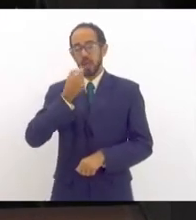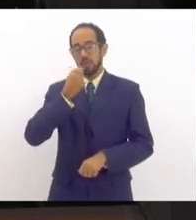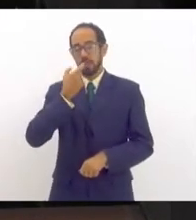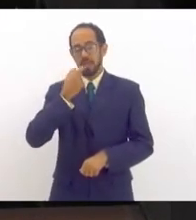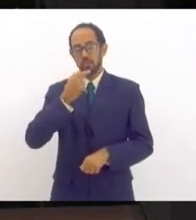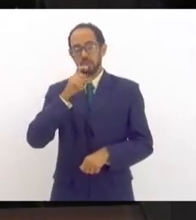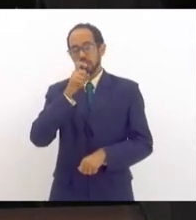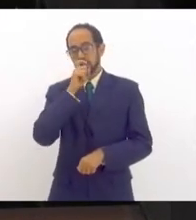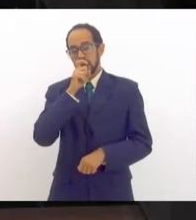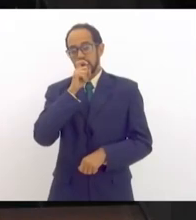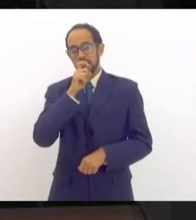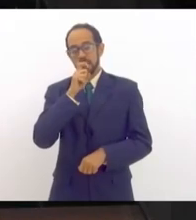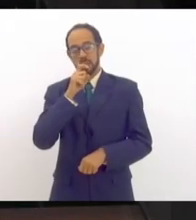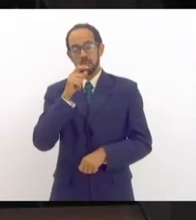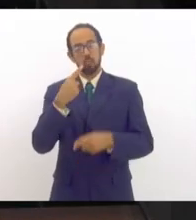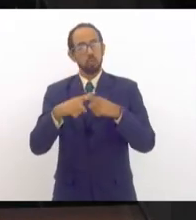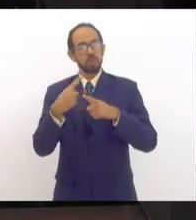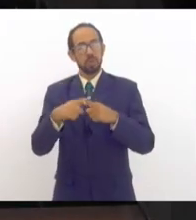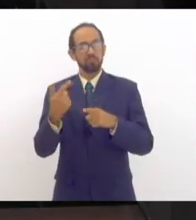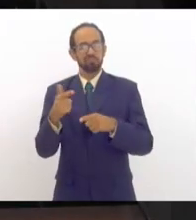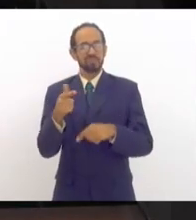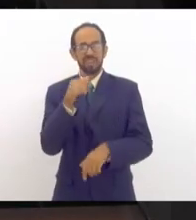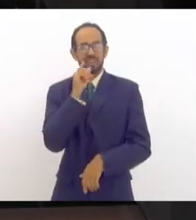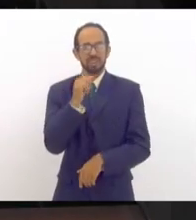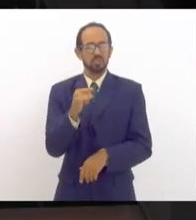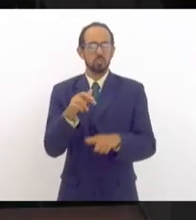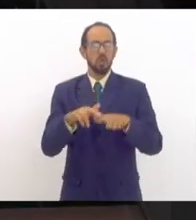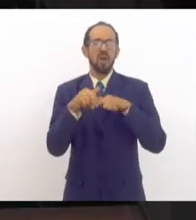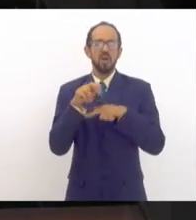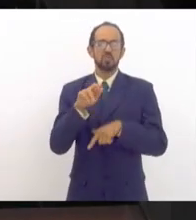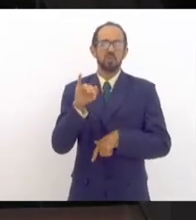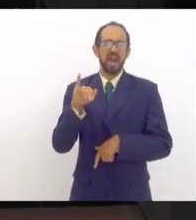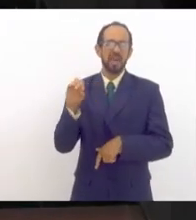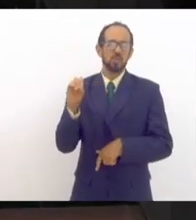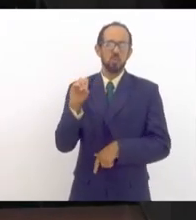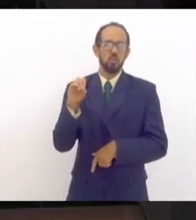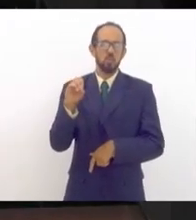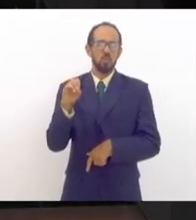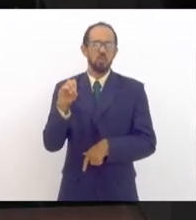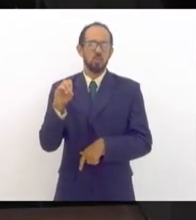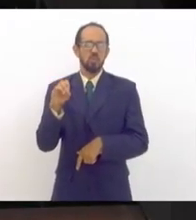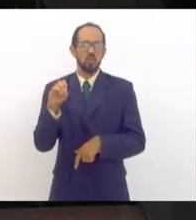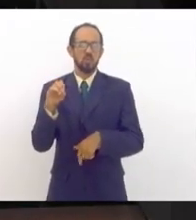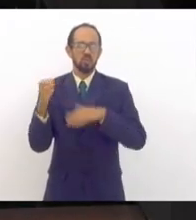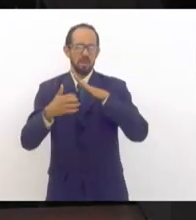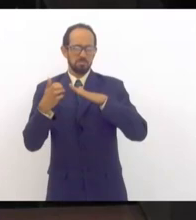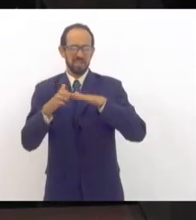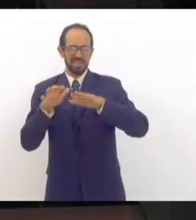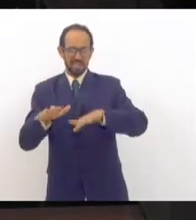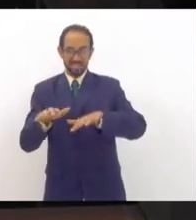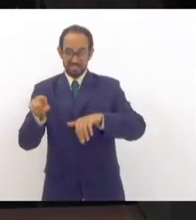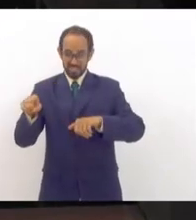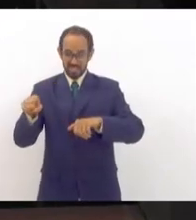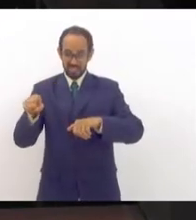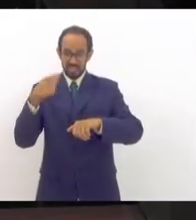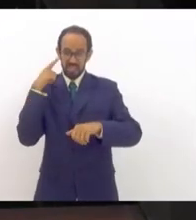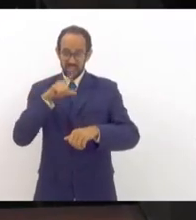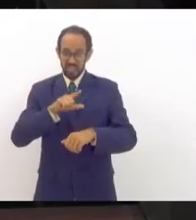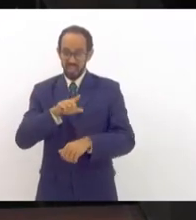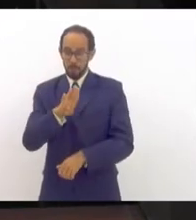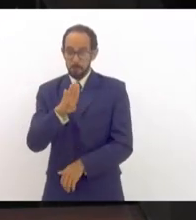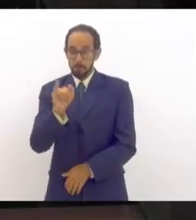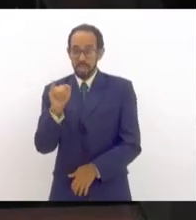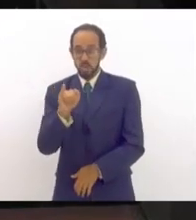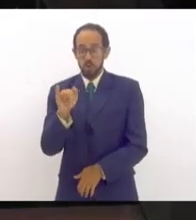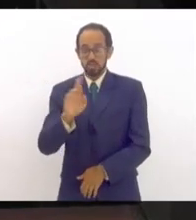estão sem luz pelo simples fato que teve muito raio uma empresa desse tamanho que ganha bilhões